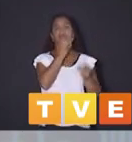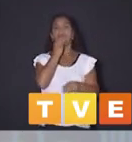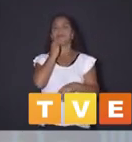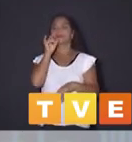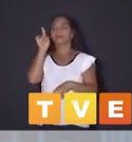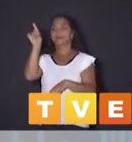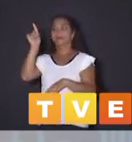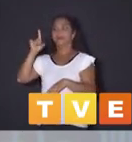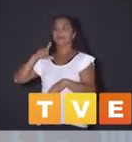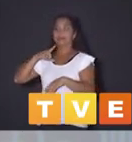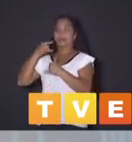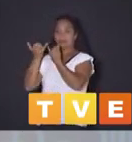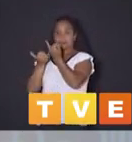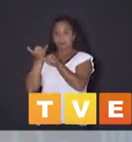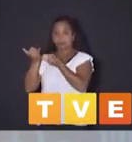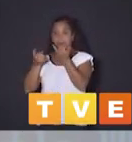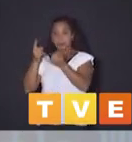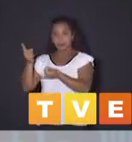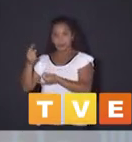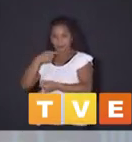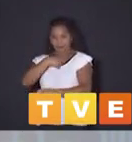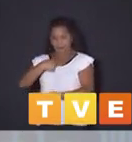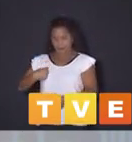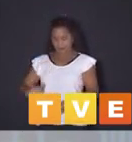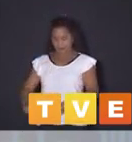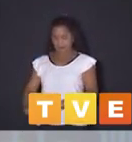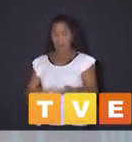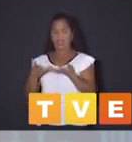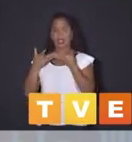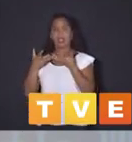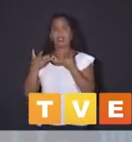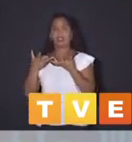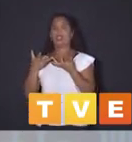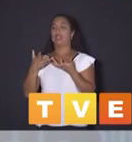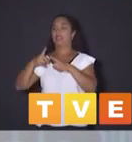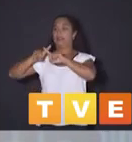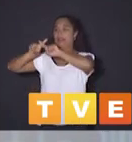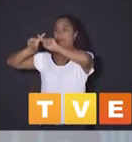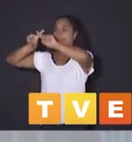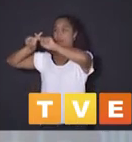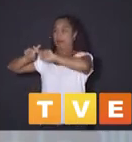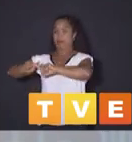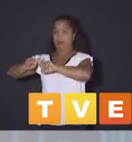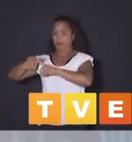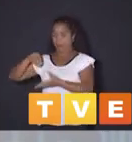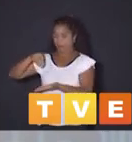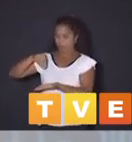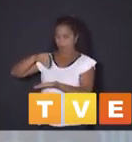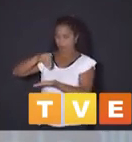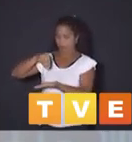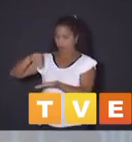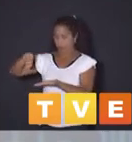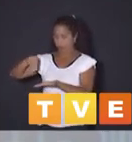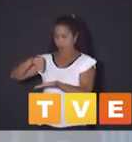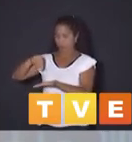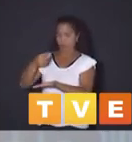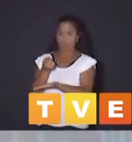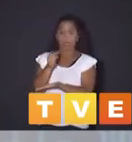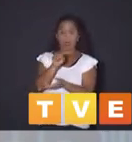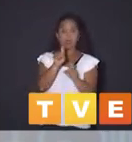gol aqui o cara que é cinco ou seis vezes campeão mundial perdeu por uma máquina e é o que